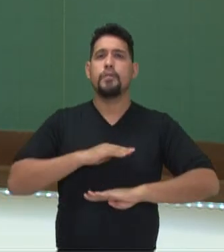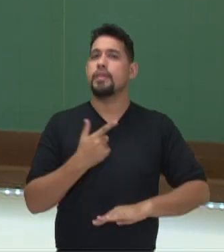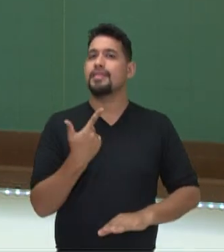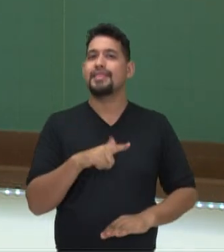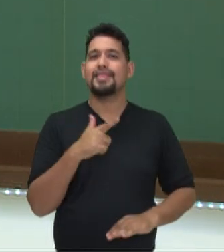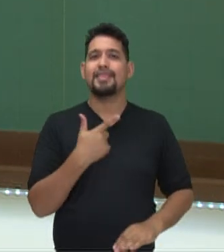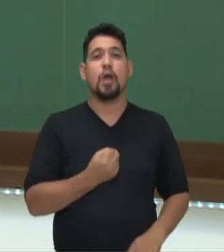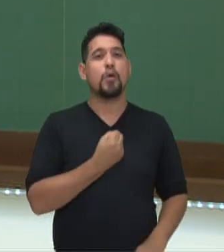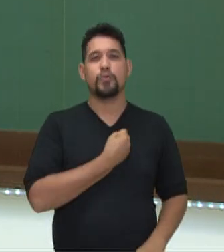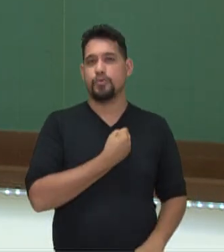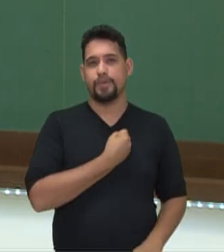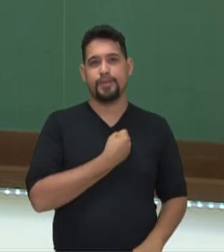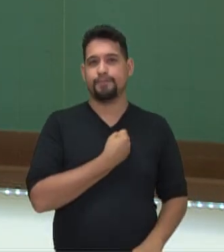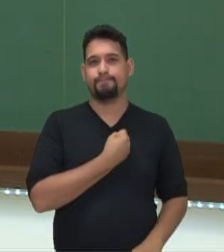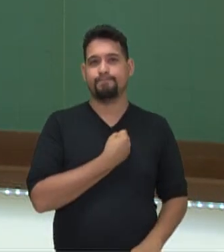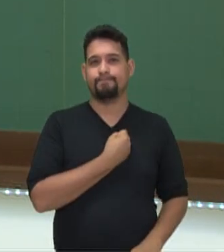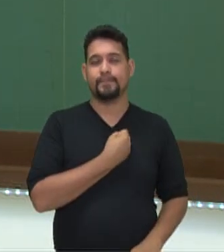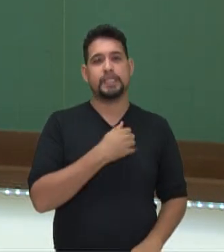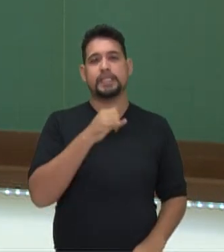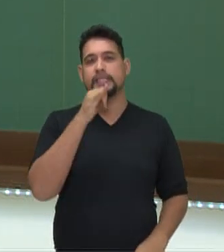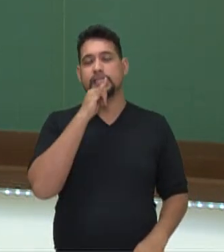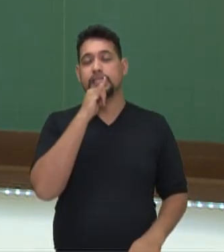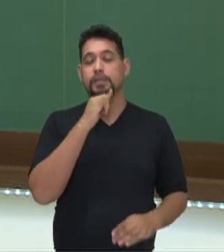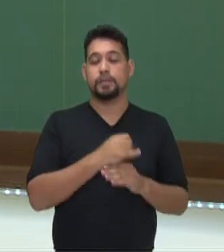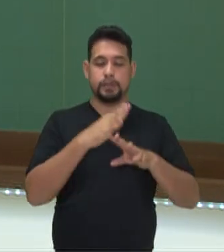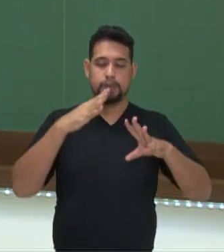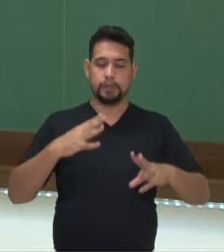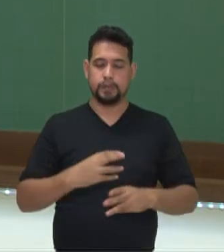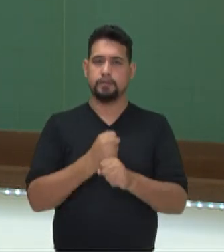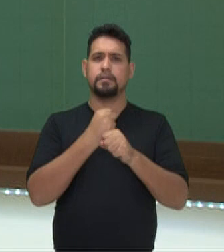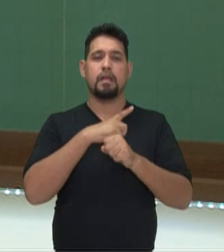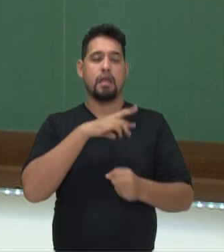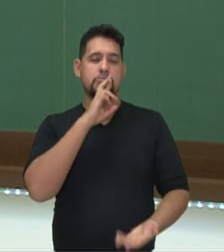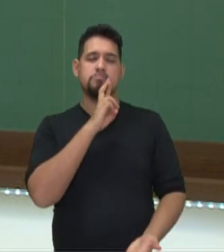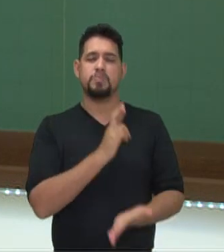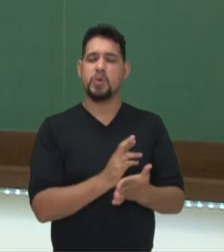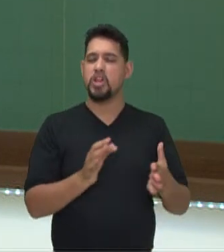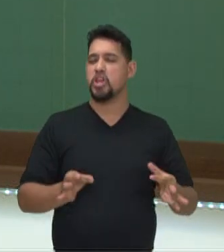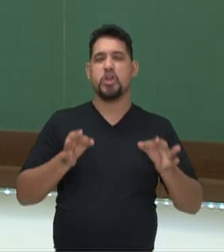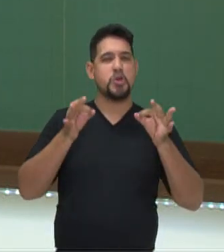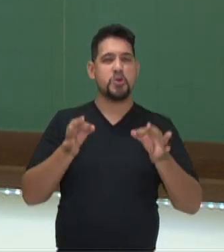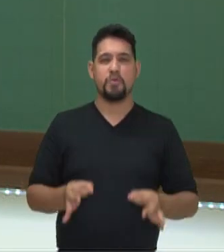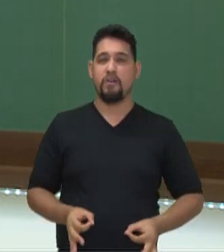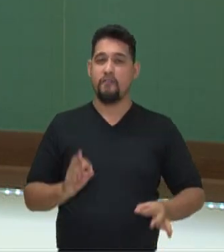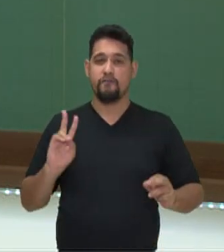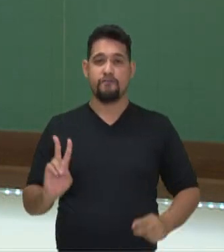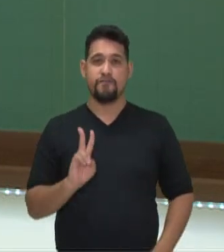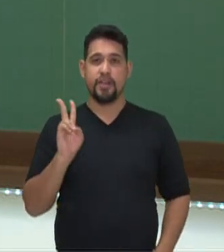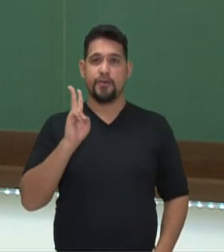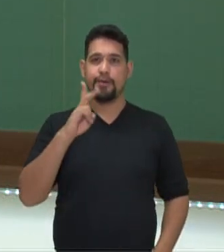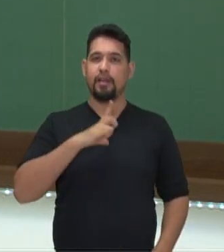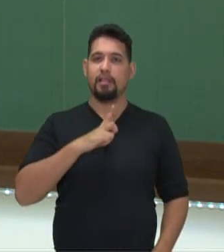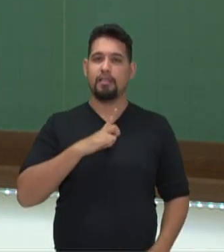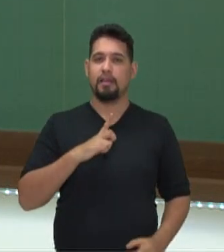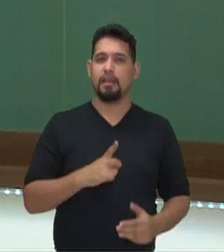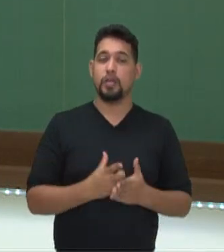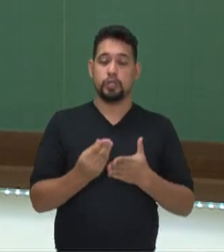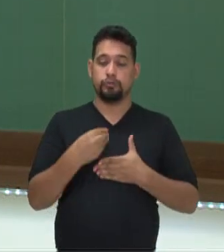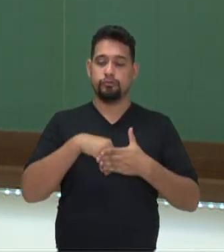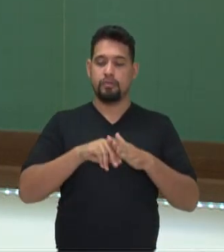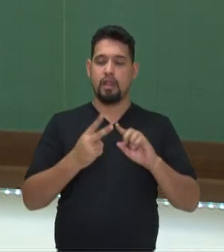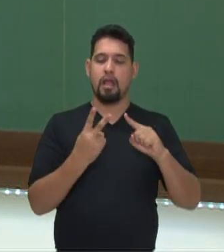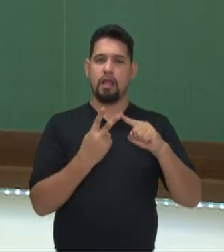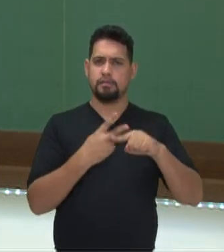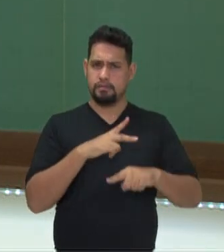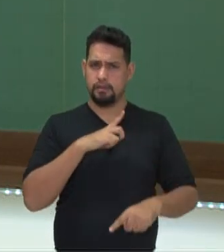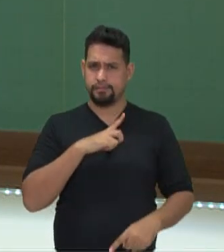número inteiro que multiplicado por ele dê exatamente o valor que está dentro da